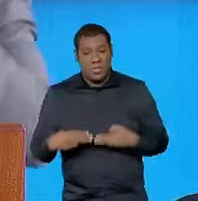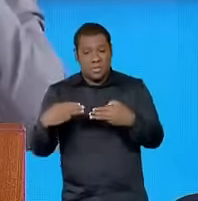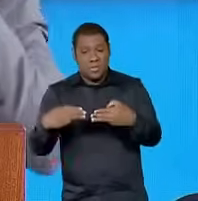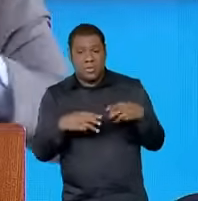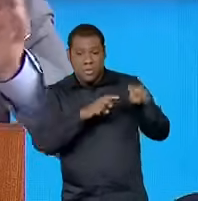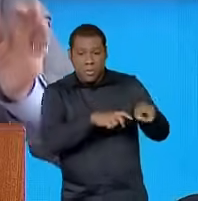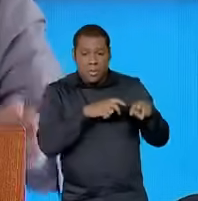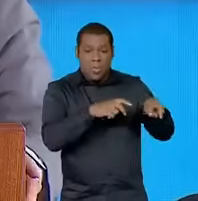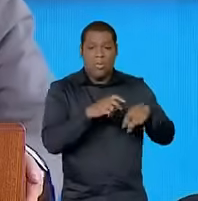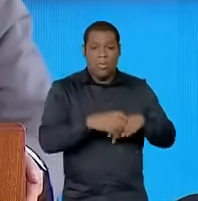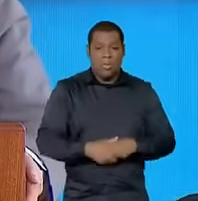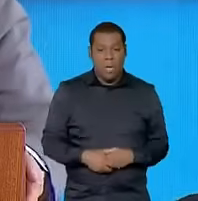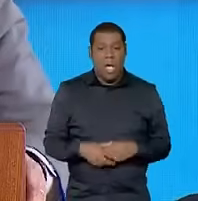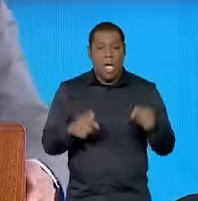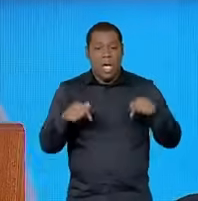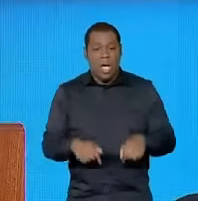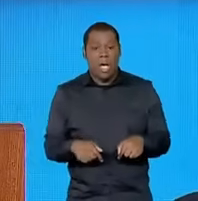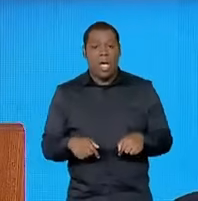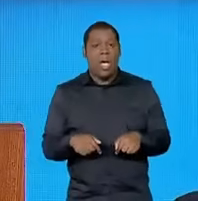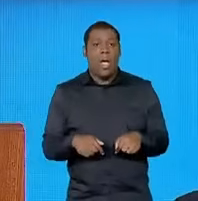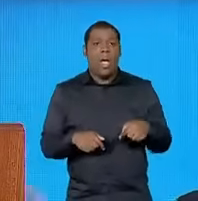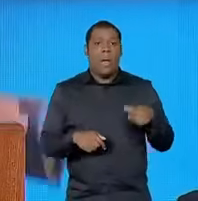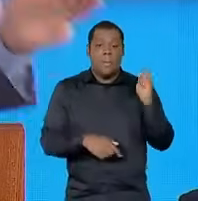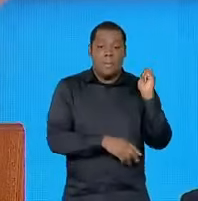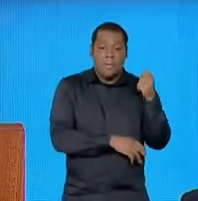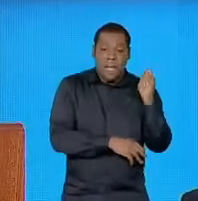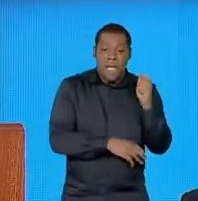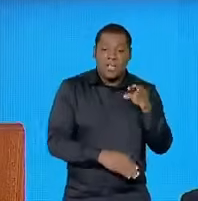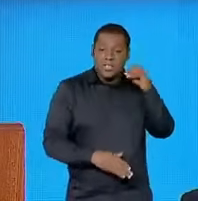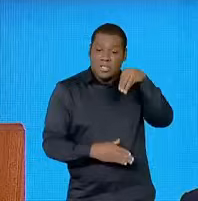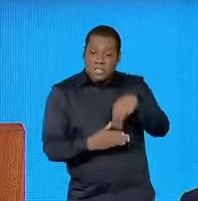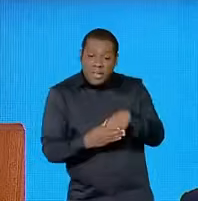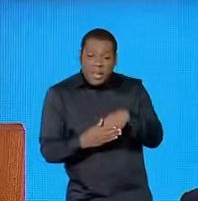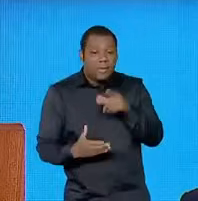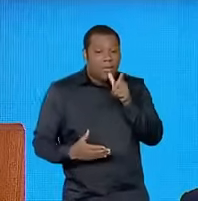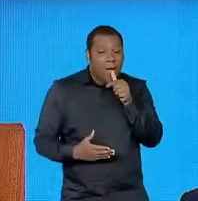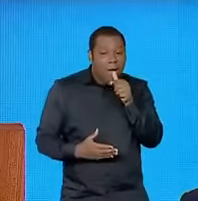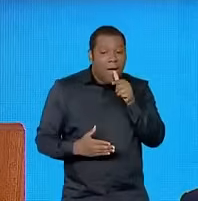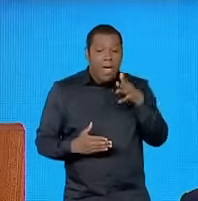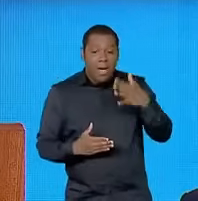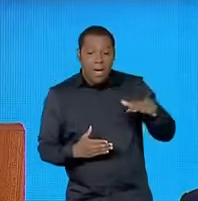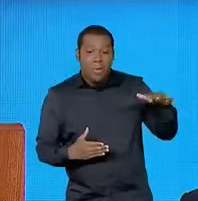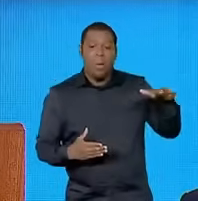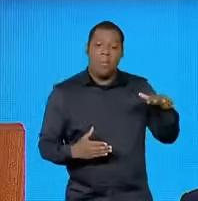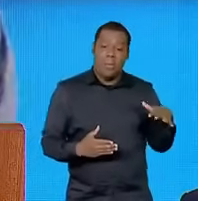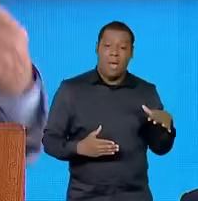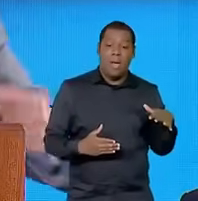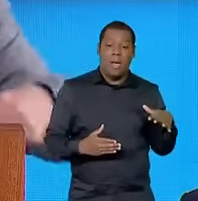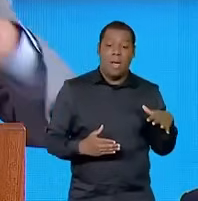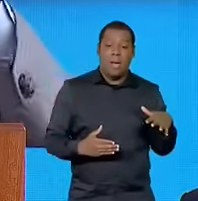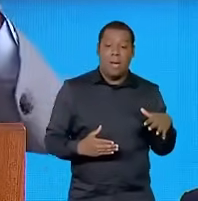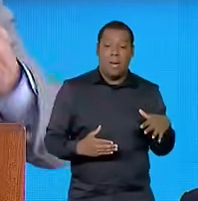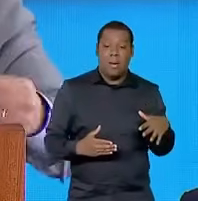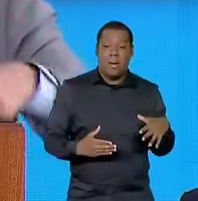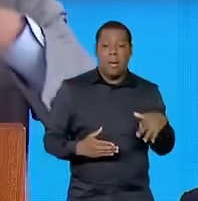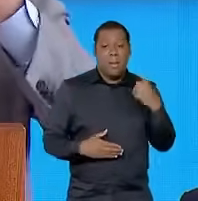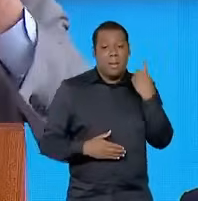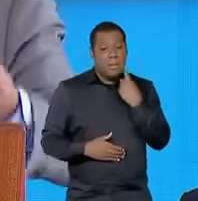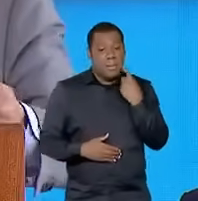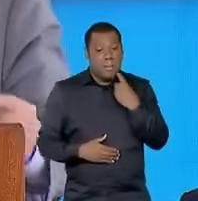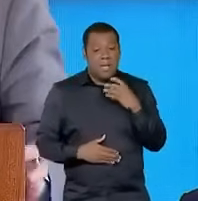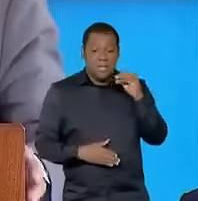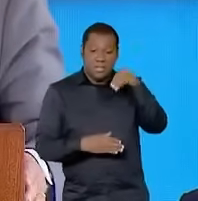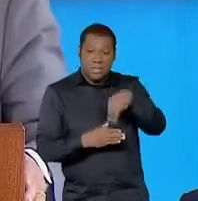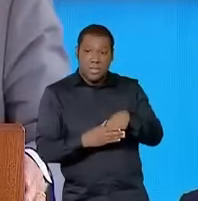tem 12% da água doce do mundo. Esse país tem uma costa marítima. Você sabe qual é? Qual é o mar protegido